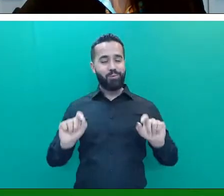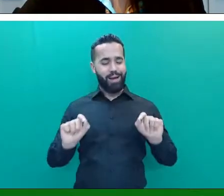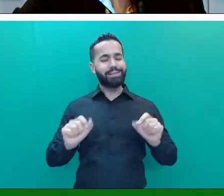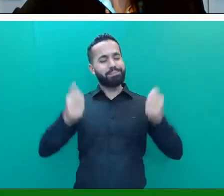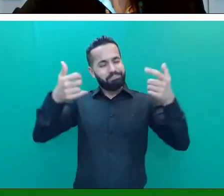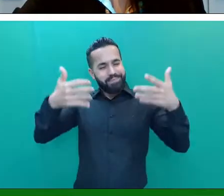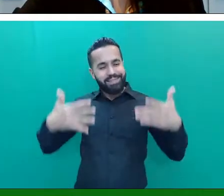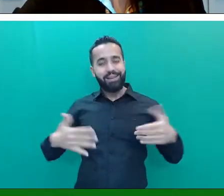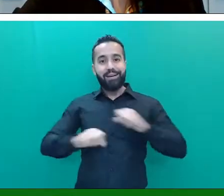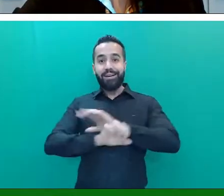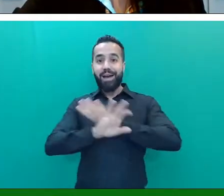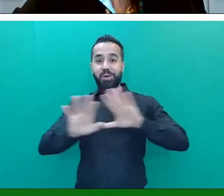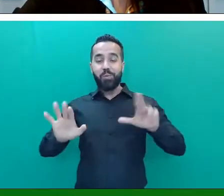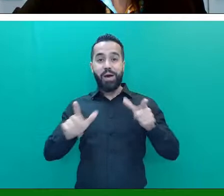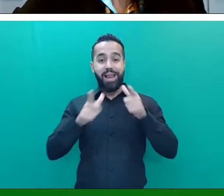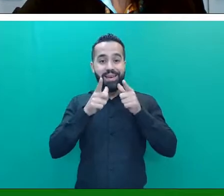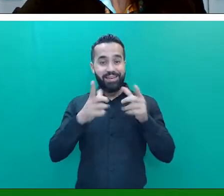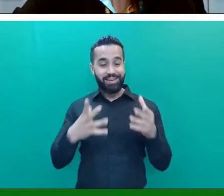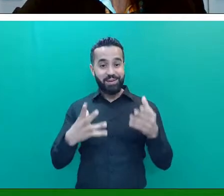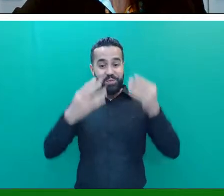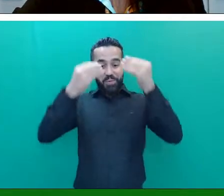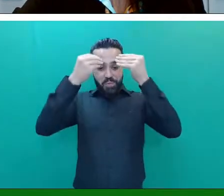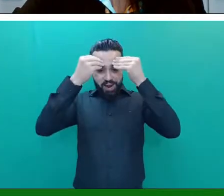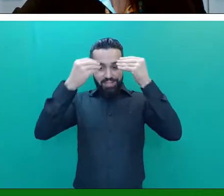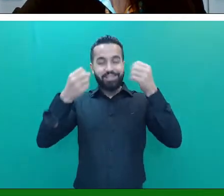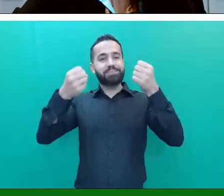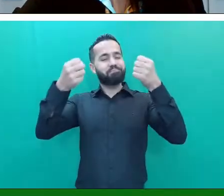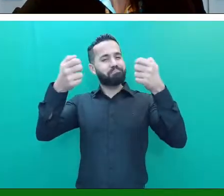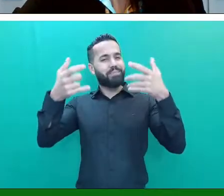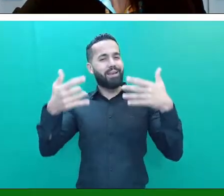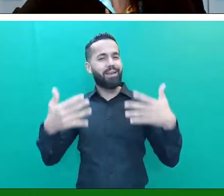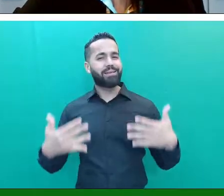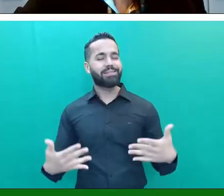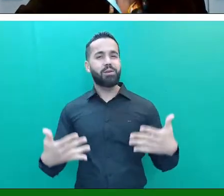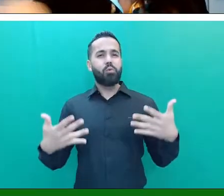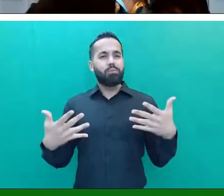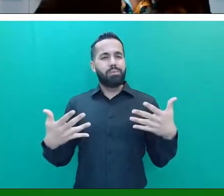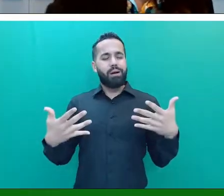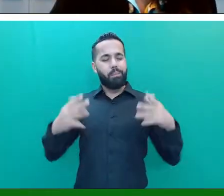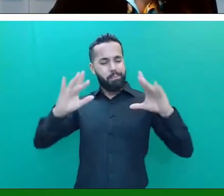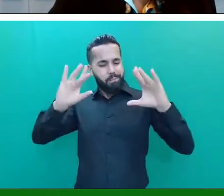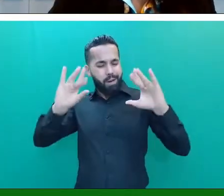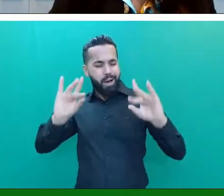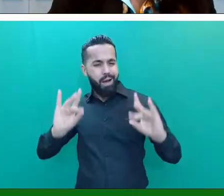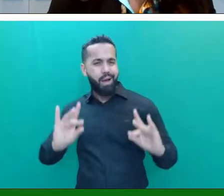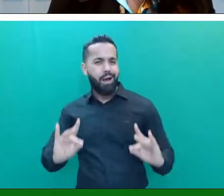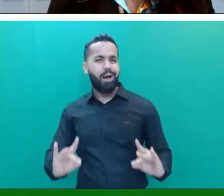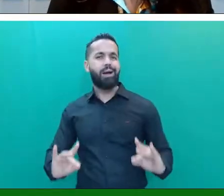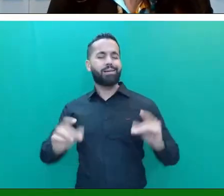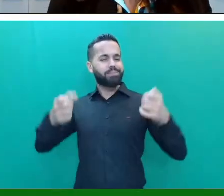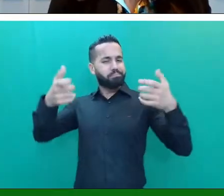uma linguagem, com uma argumentação muito, muito bem cozida, muito bem